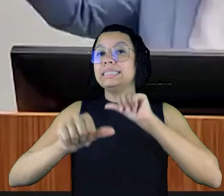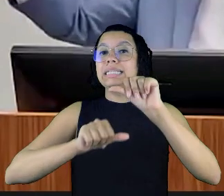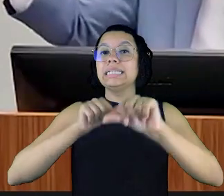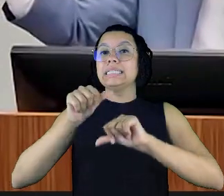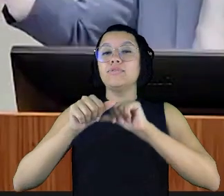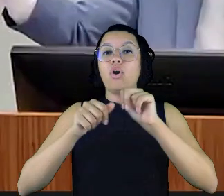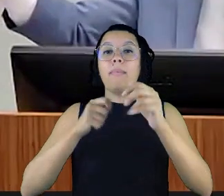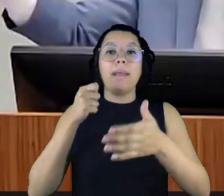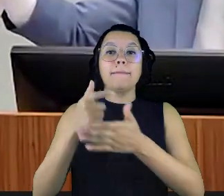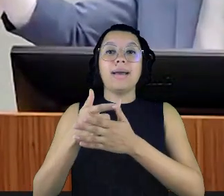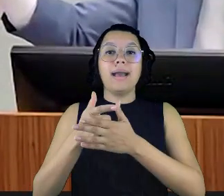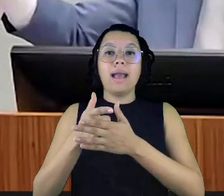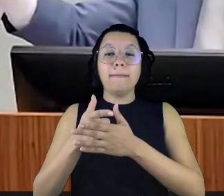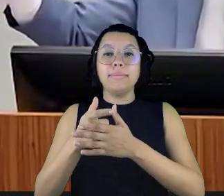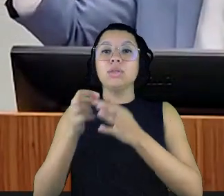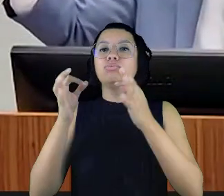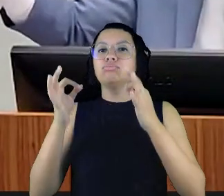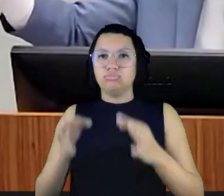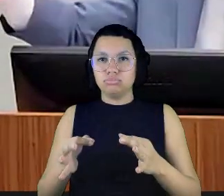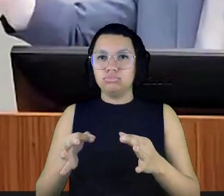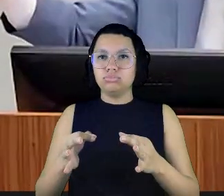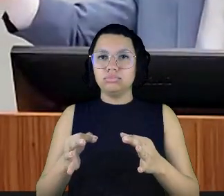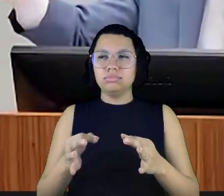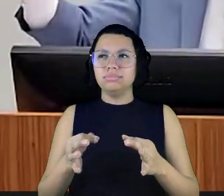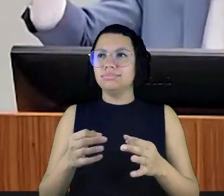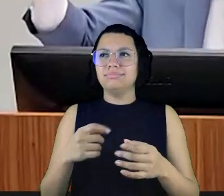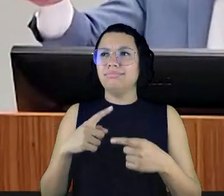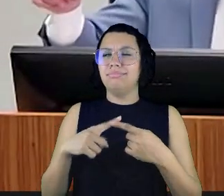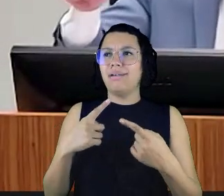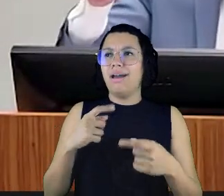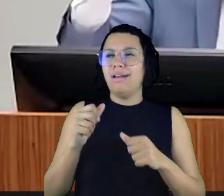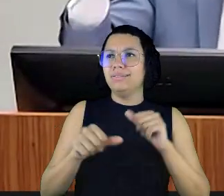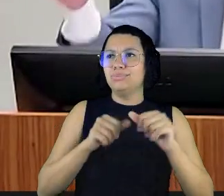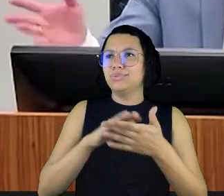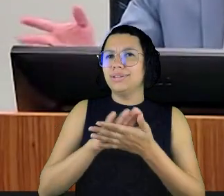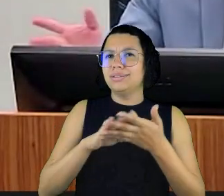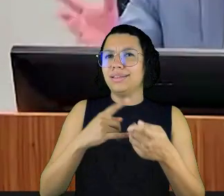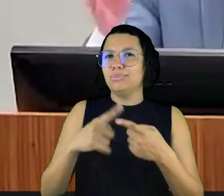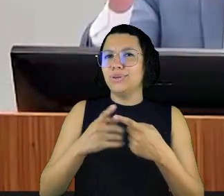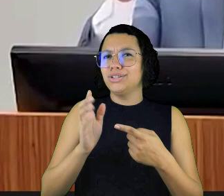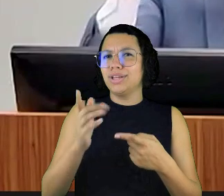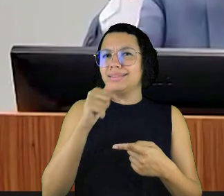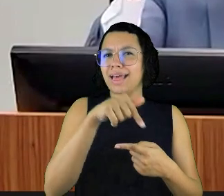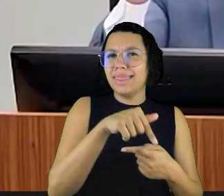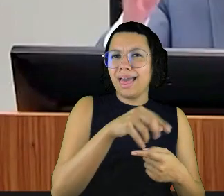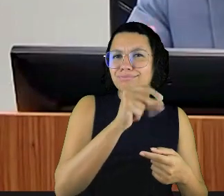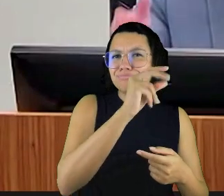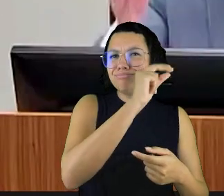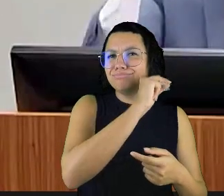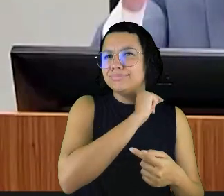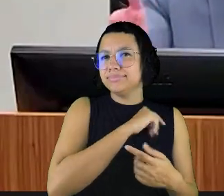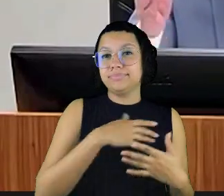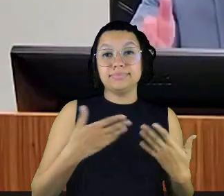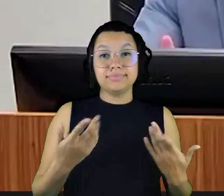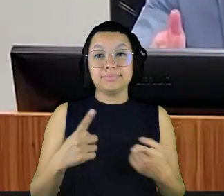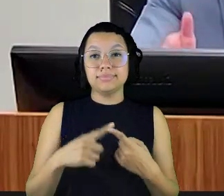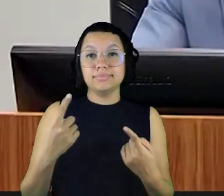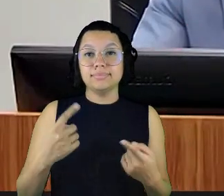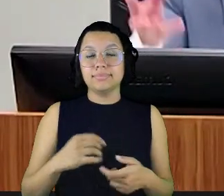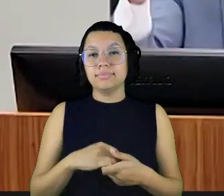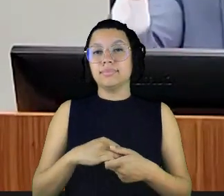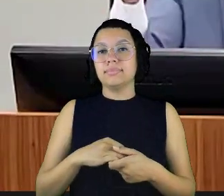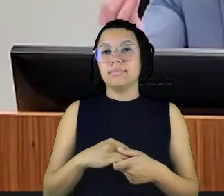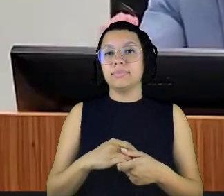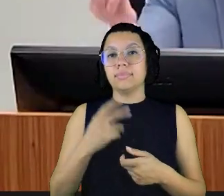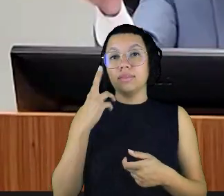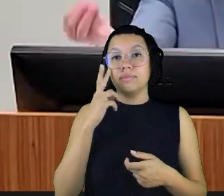está no orçamento desde antes. Tá? Mas vejam, liquidação de